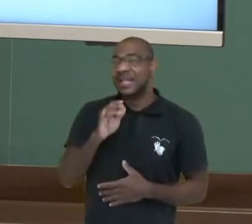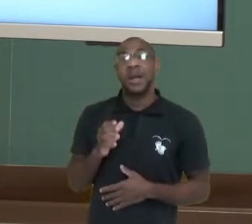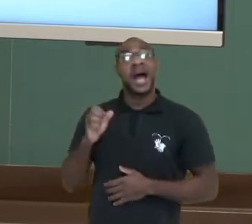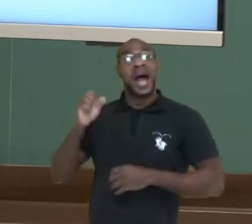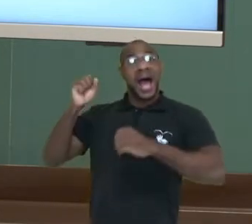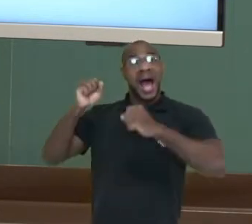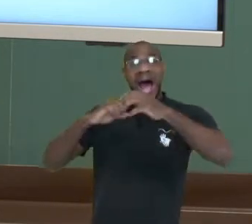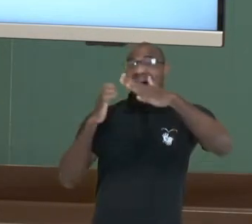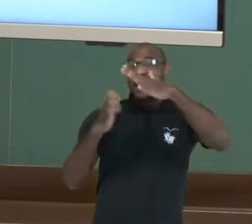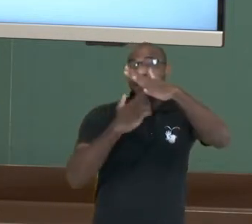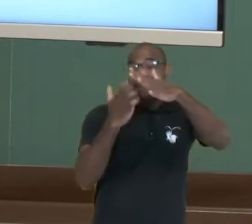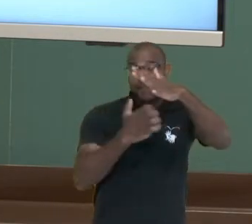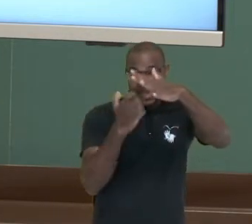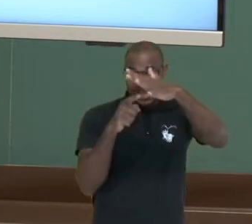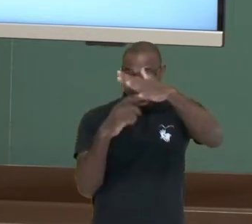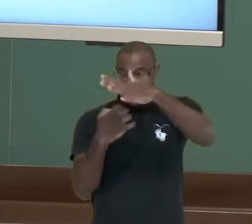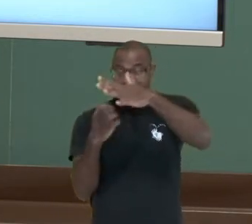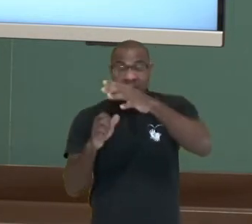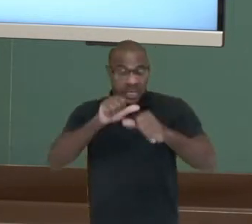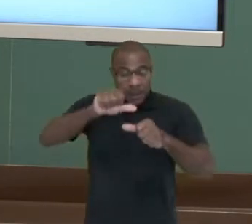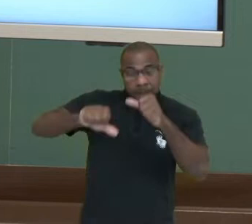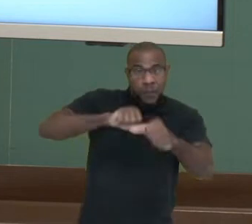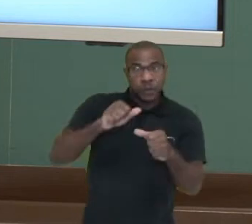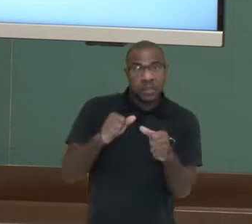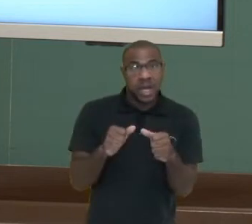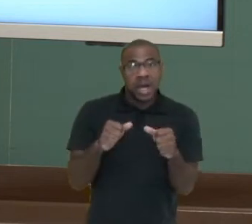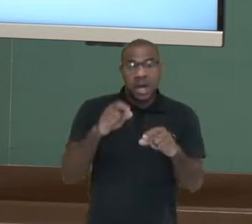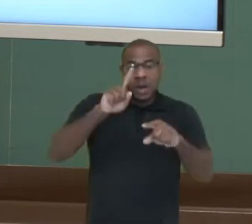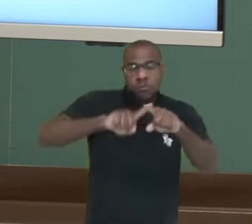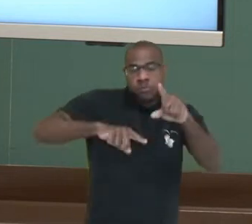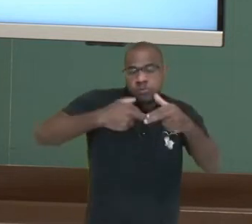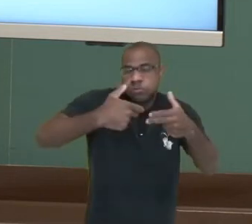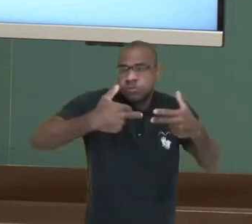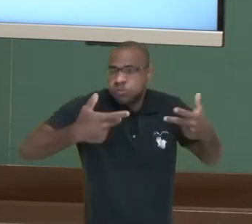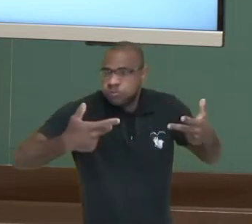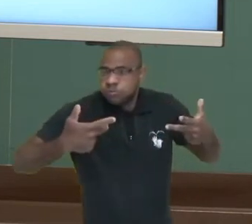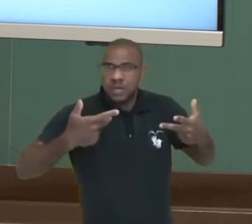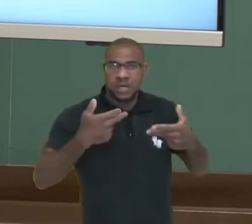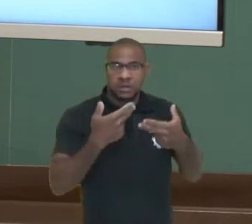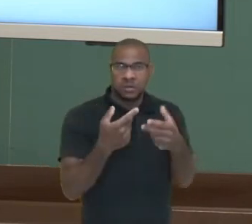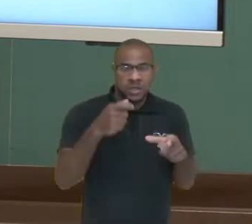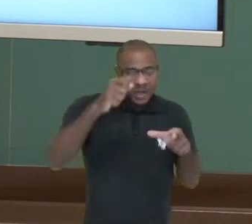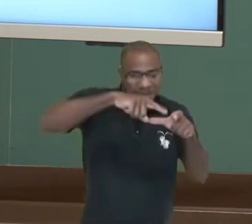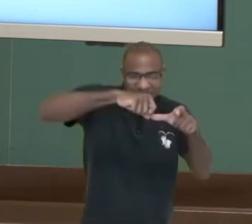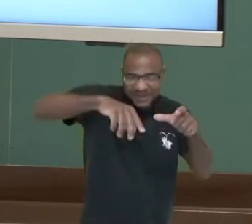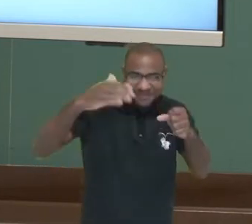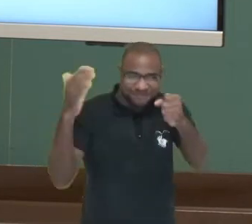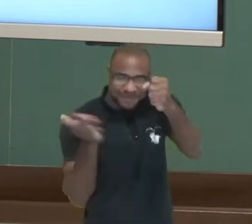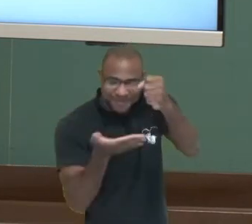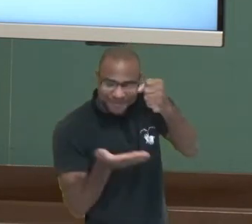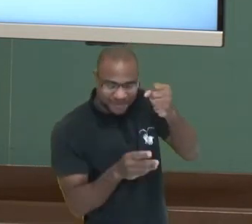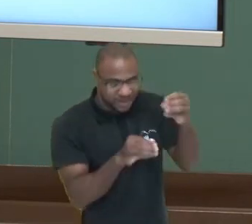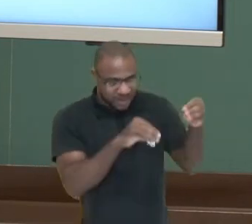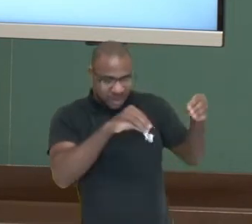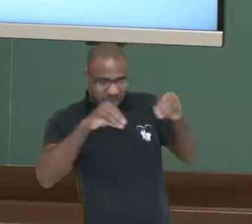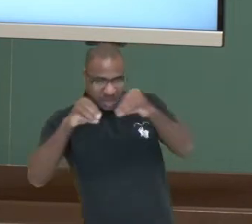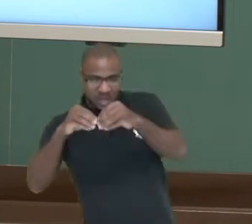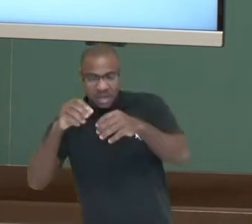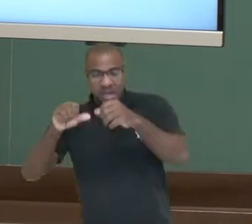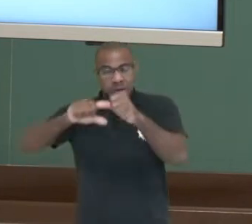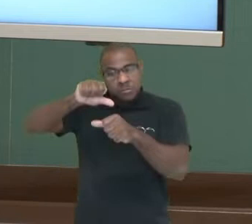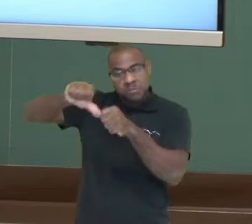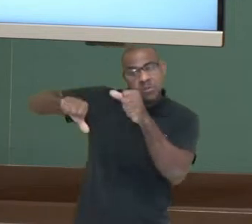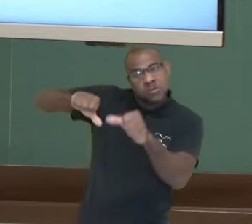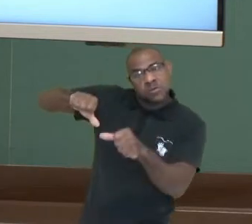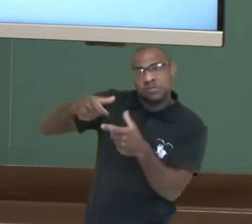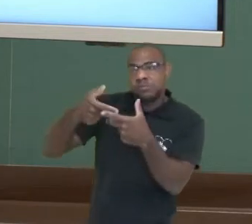transformam o produto que foi cultivado em um produto industrializado dentro do meio do